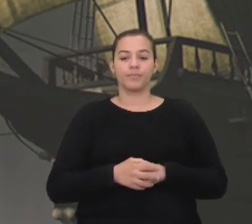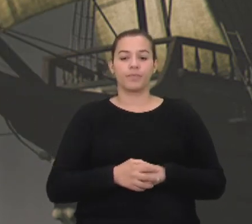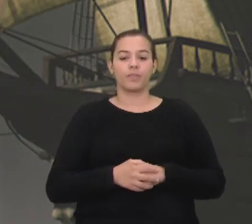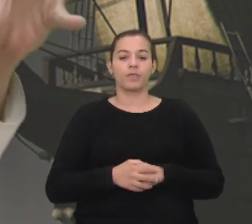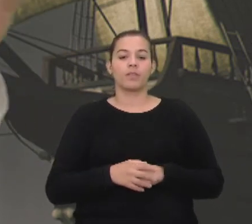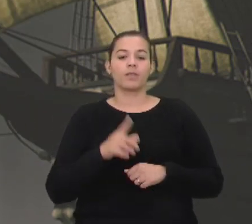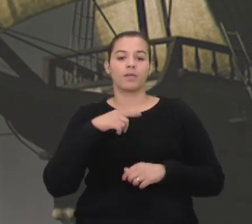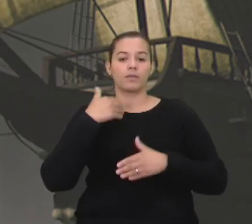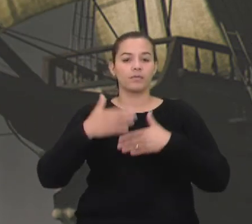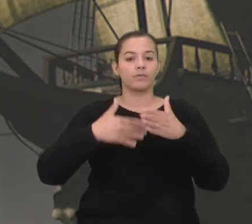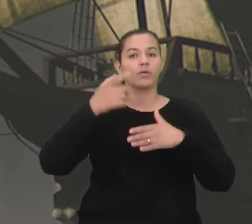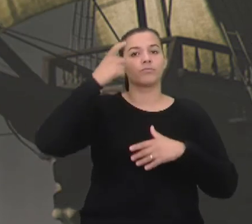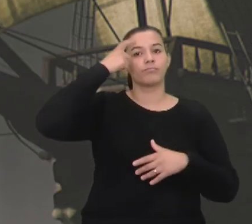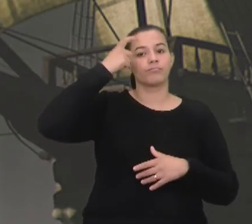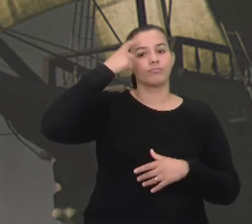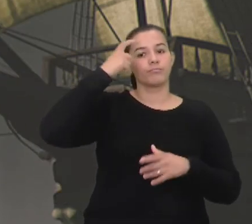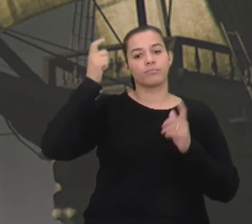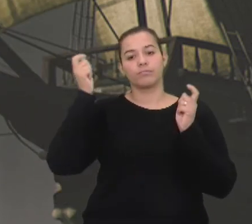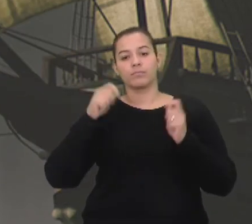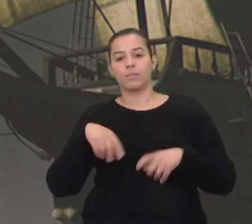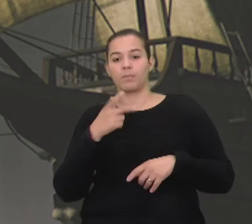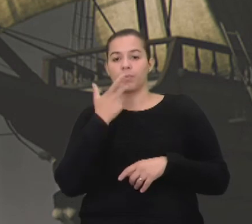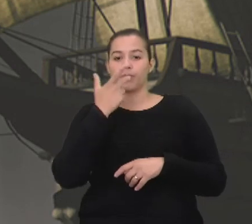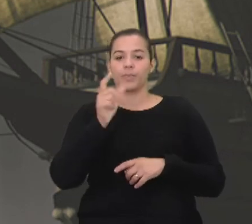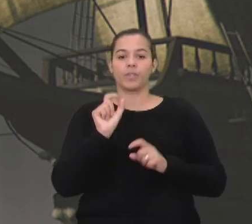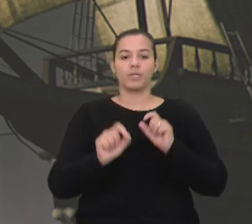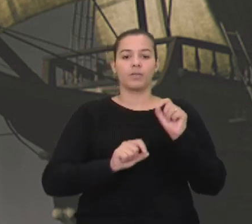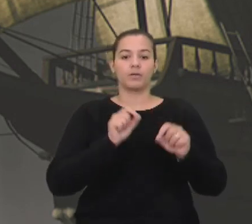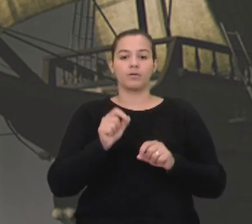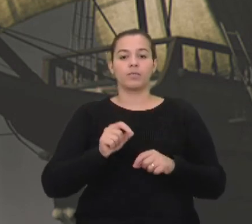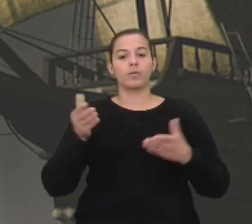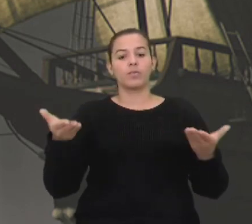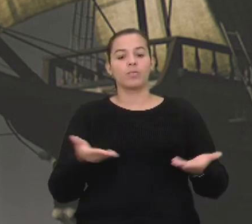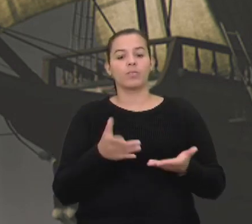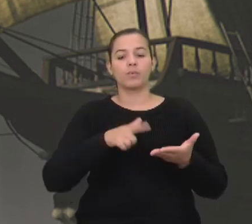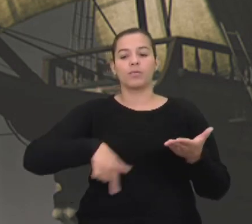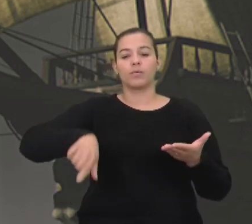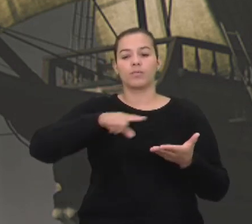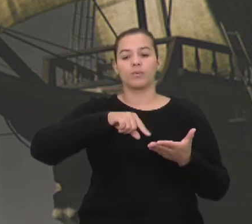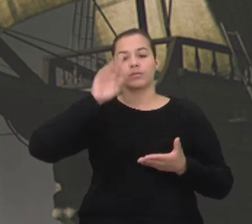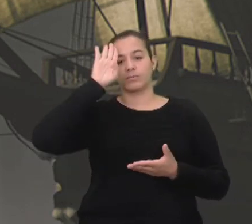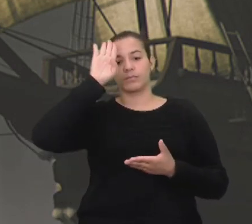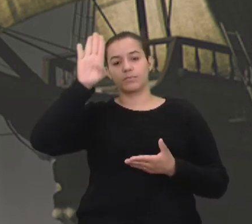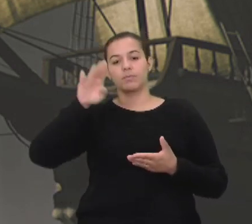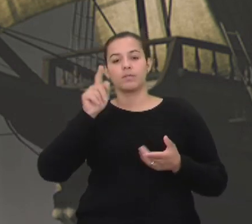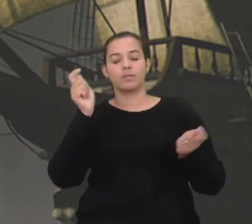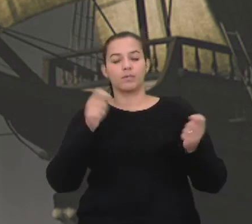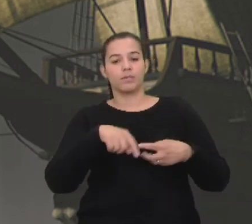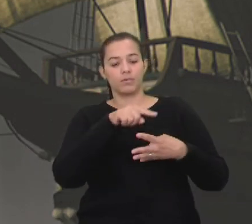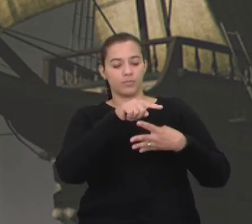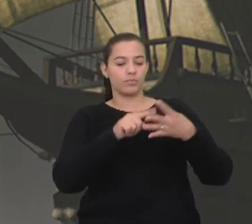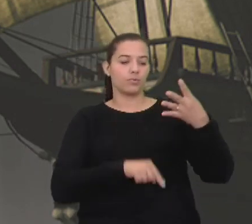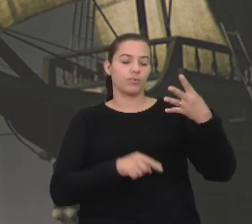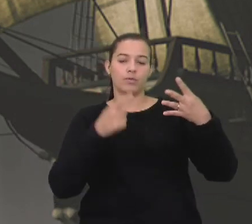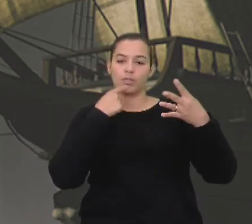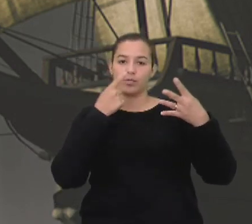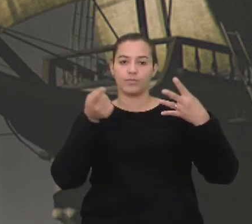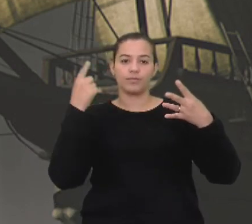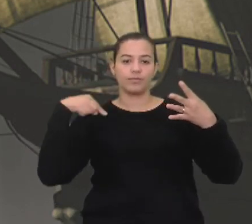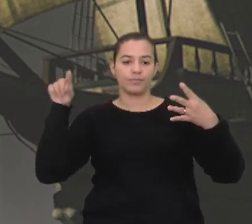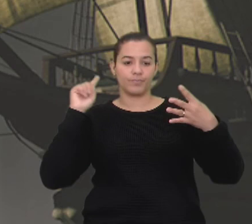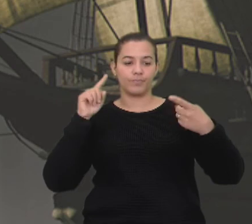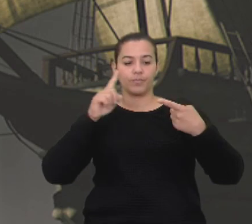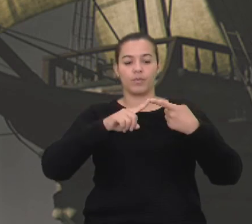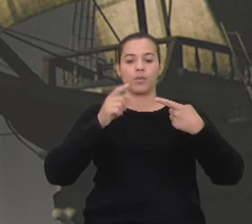aí, só de cabeça, assim, a gente já pode dizer que, então, quais são esses principais países? São os 4 que a gente falou agora há pouco, né?